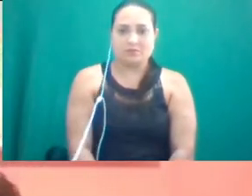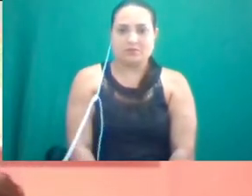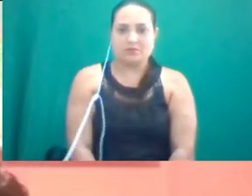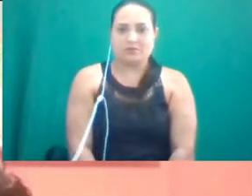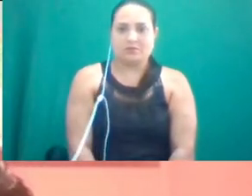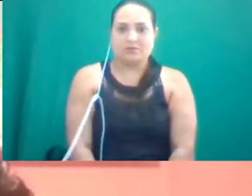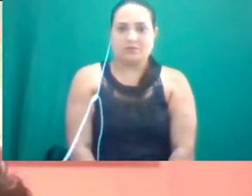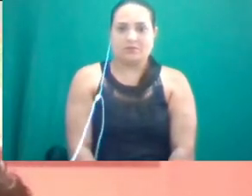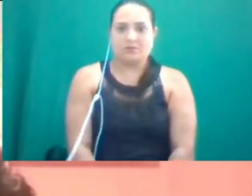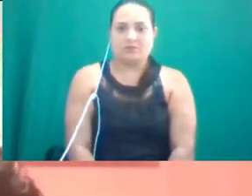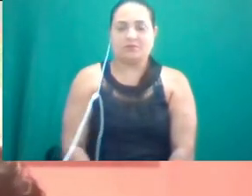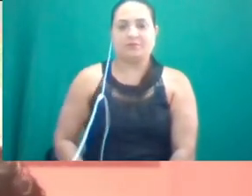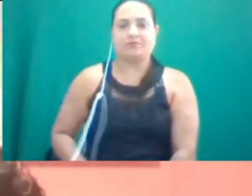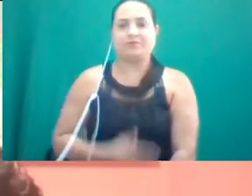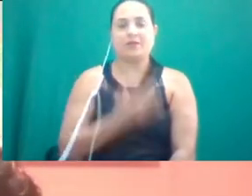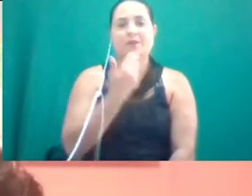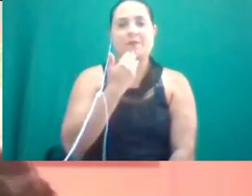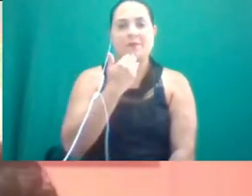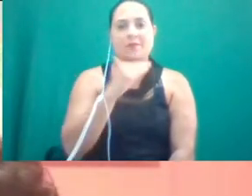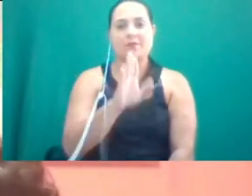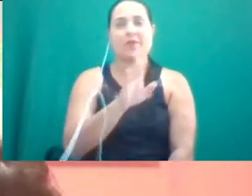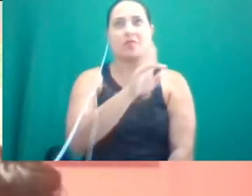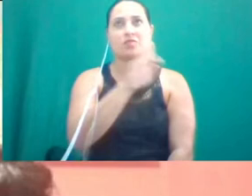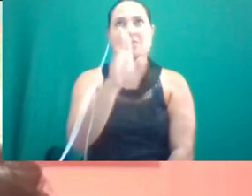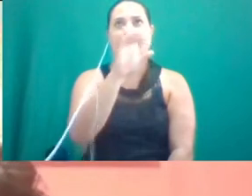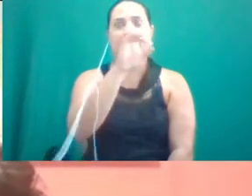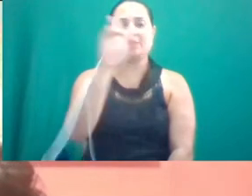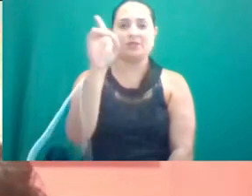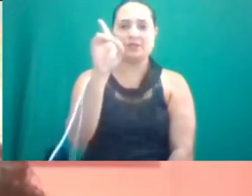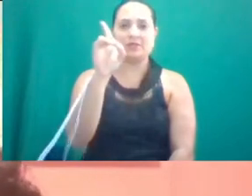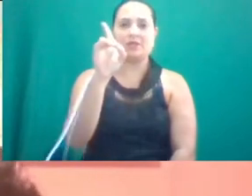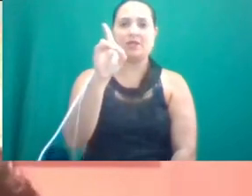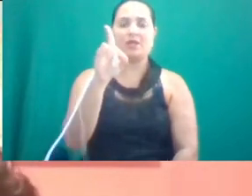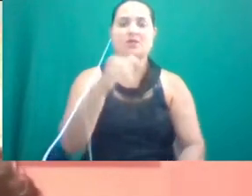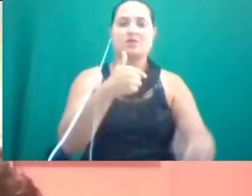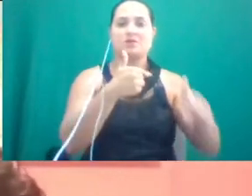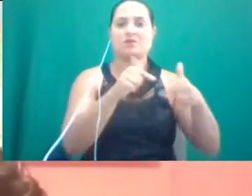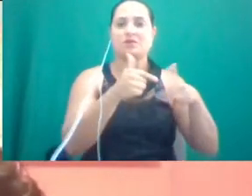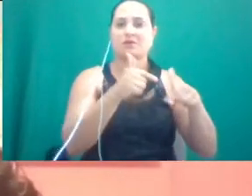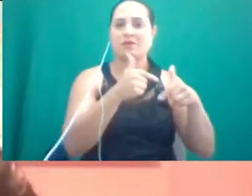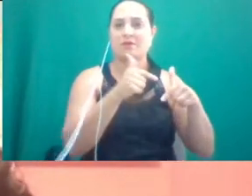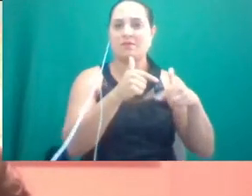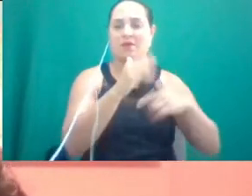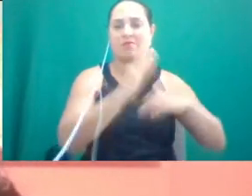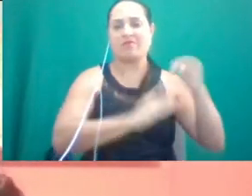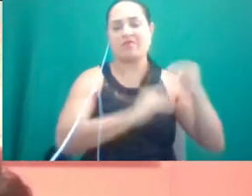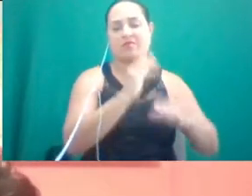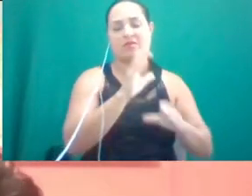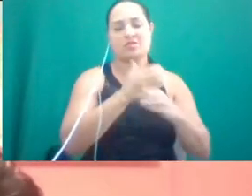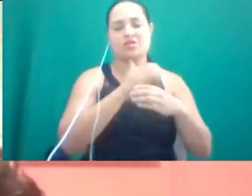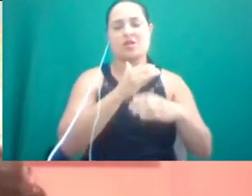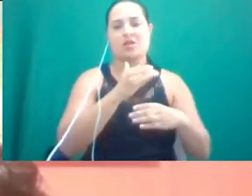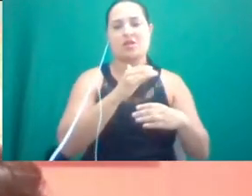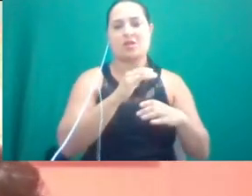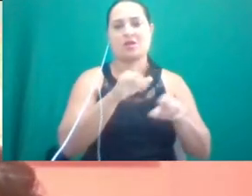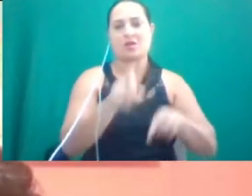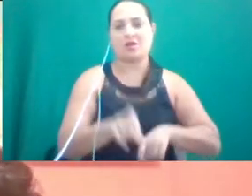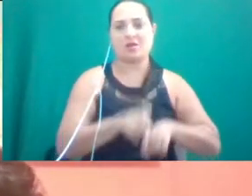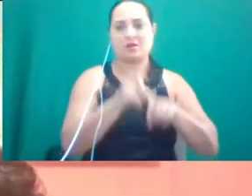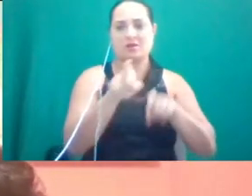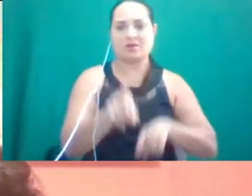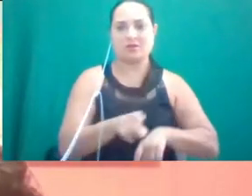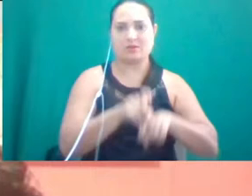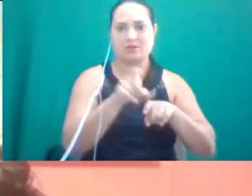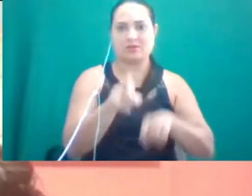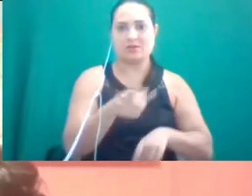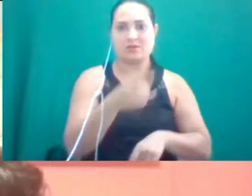Prometo que no exercício profissional como bacharel em ciência da computação, serei fiel aos preceitos da honra e da ciência, promovendo o